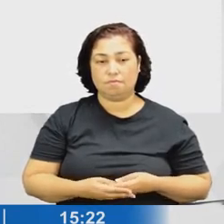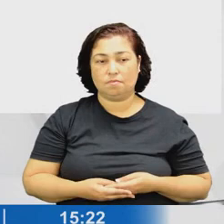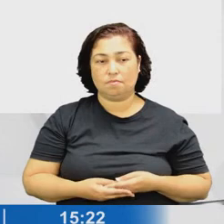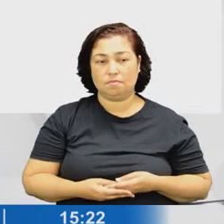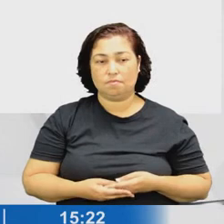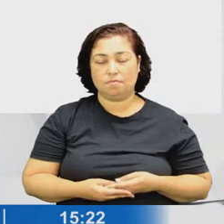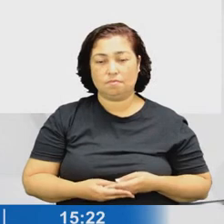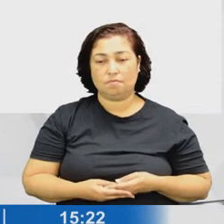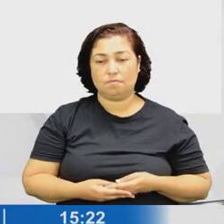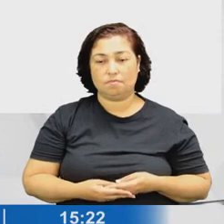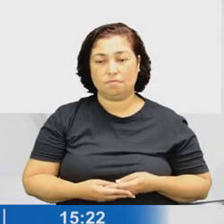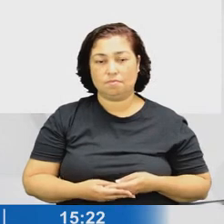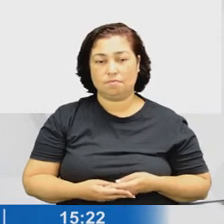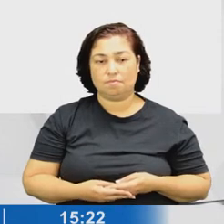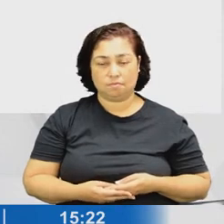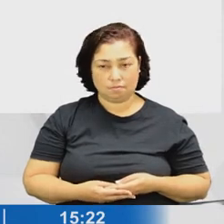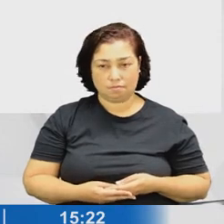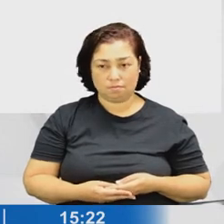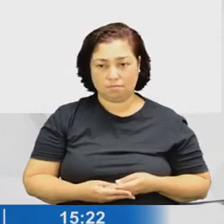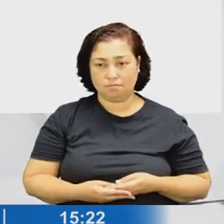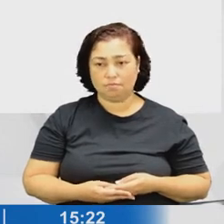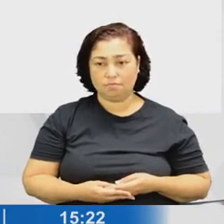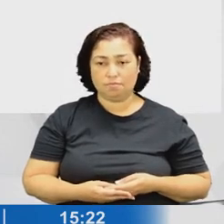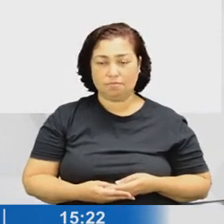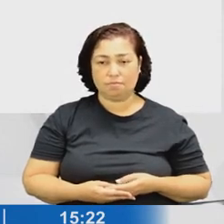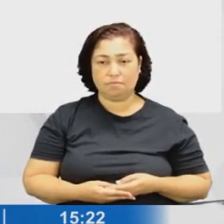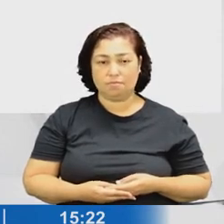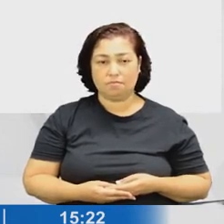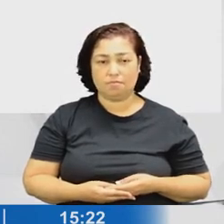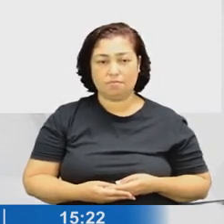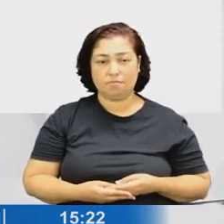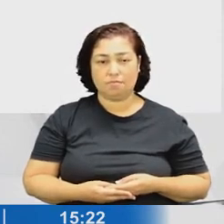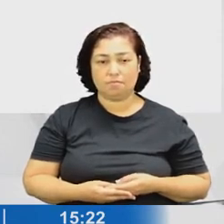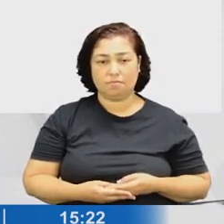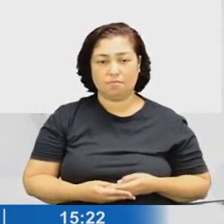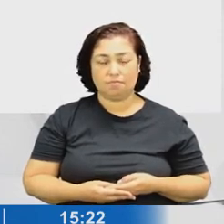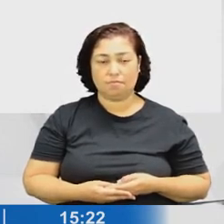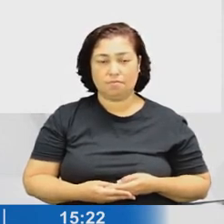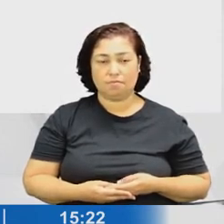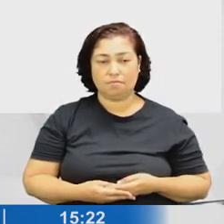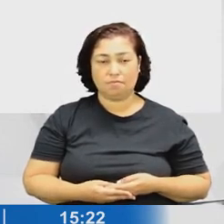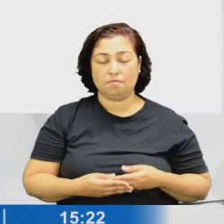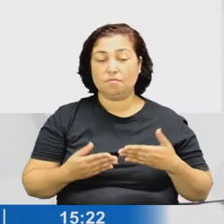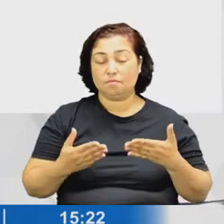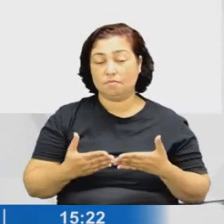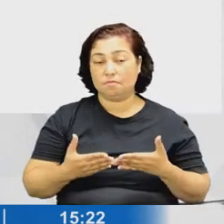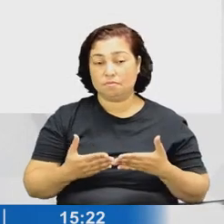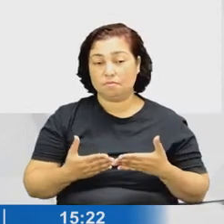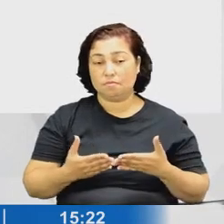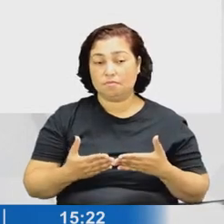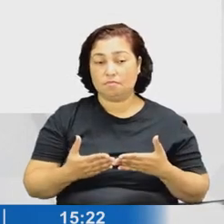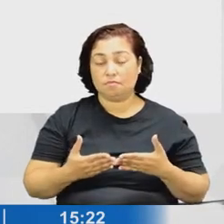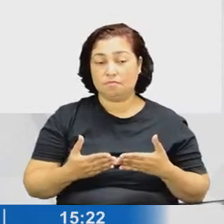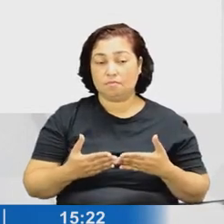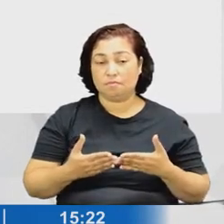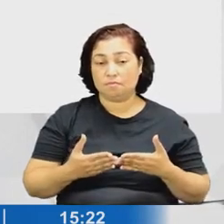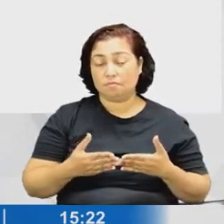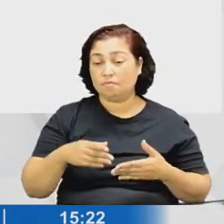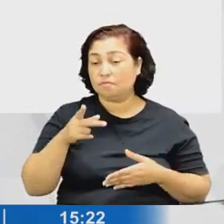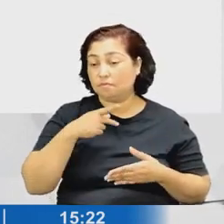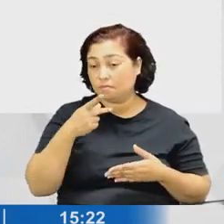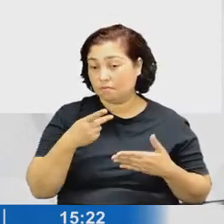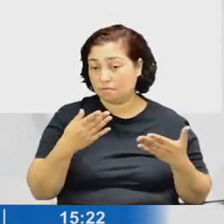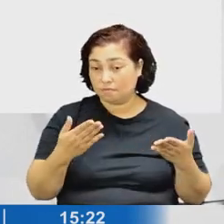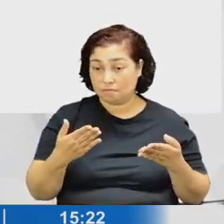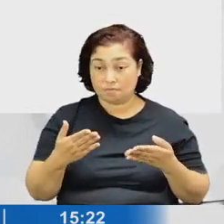e é normal normal se tá tendo se tá tendo repercussão negativa que você tá tendo